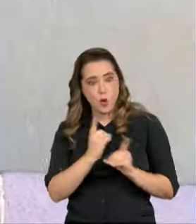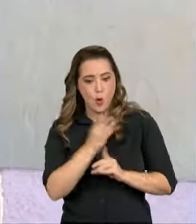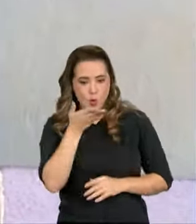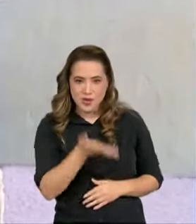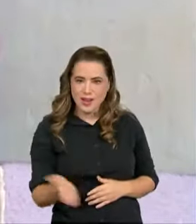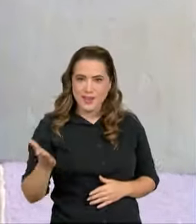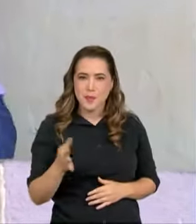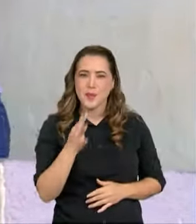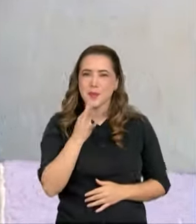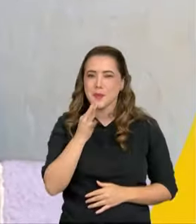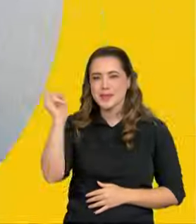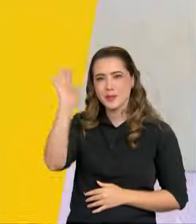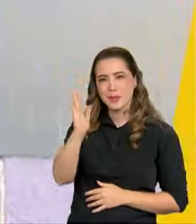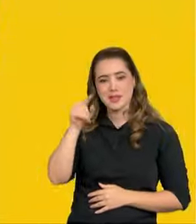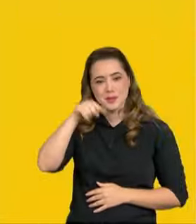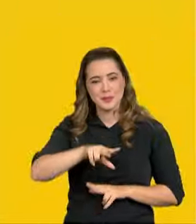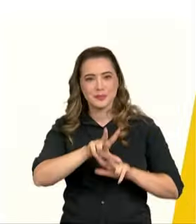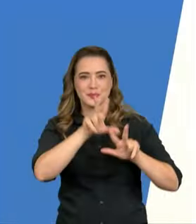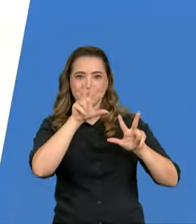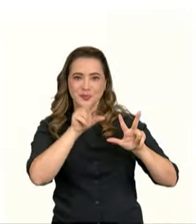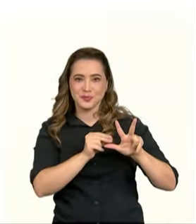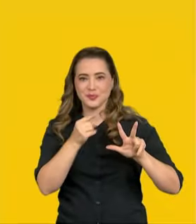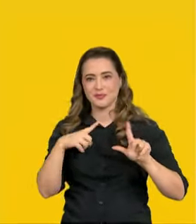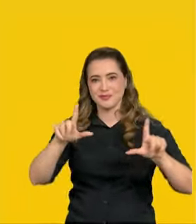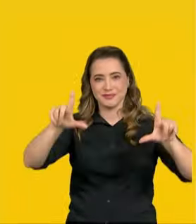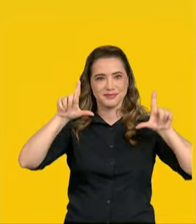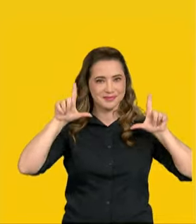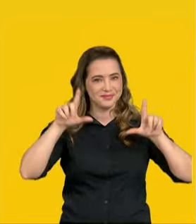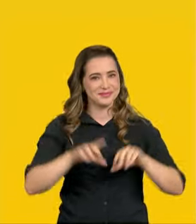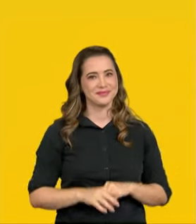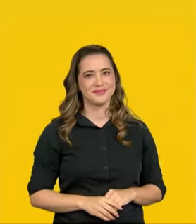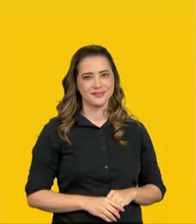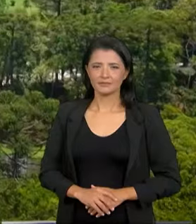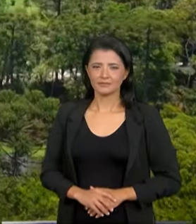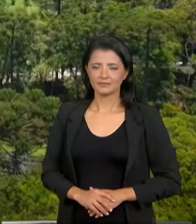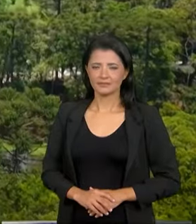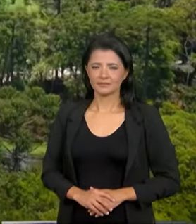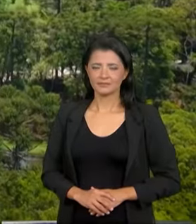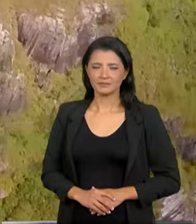com o Brasil, aqui na tela da gente.